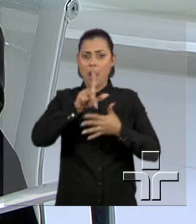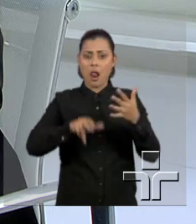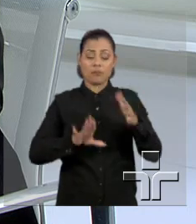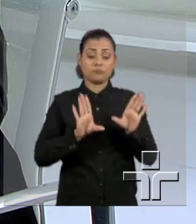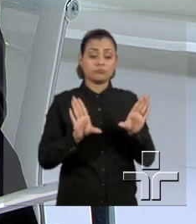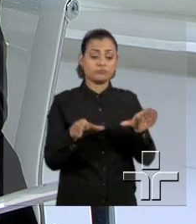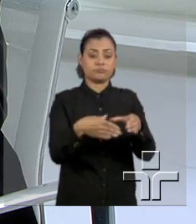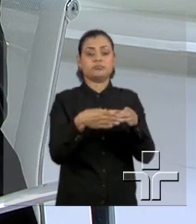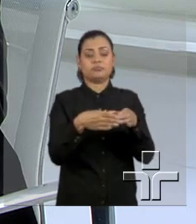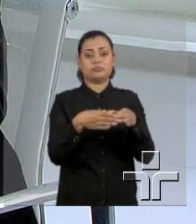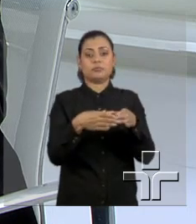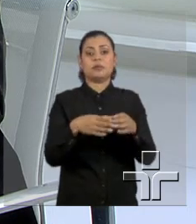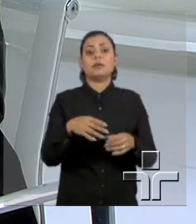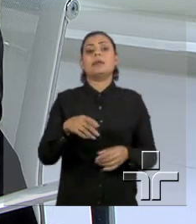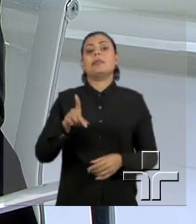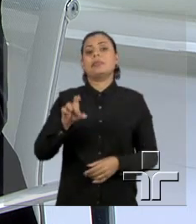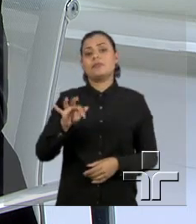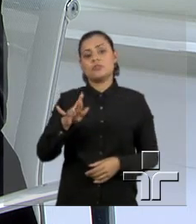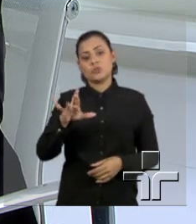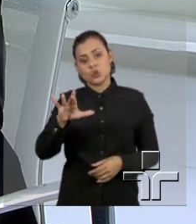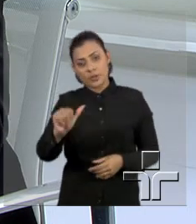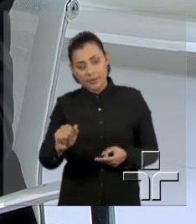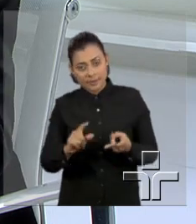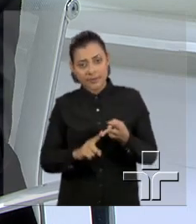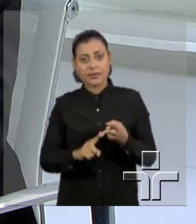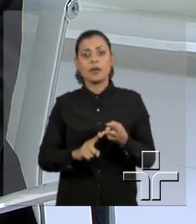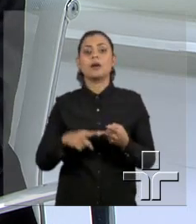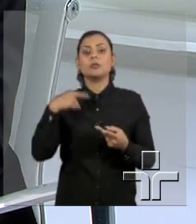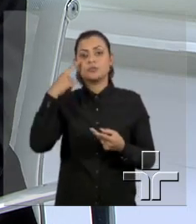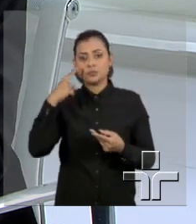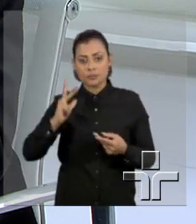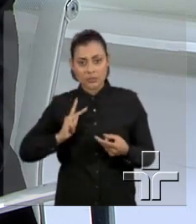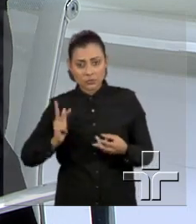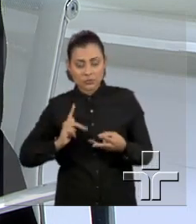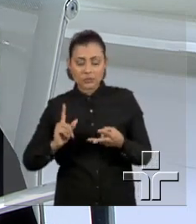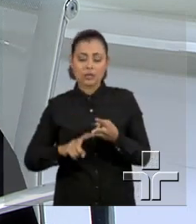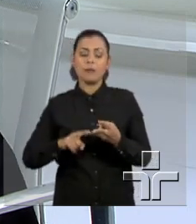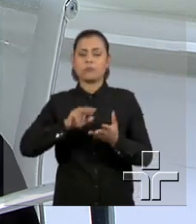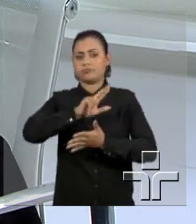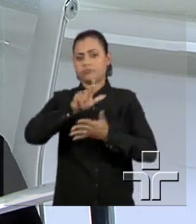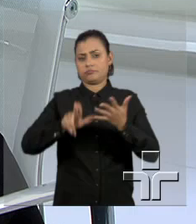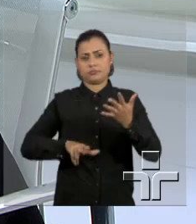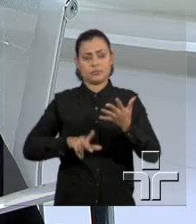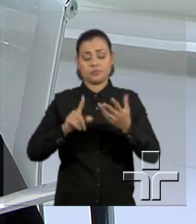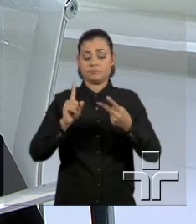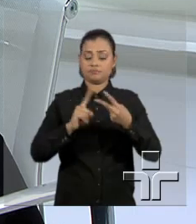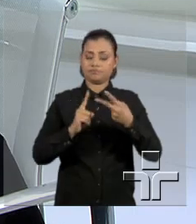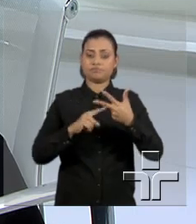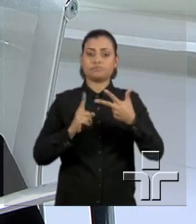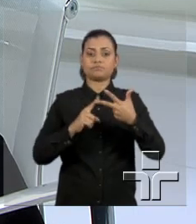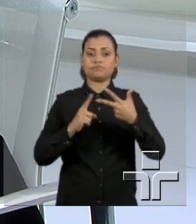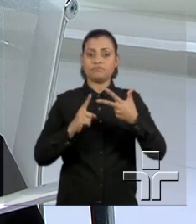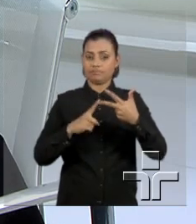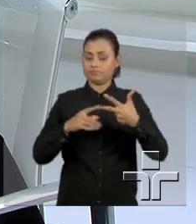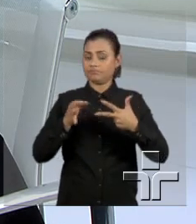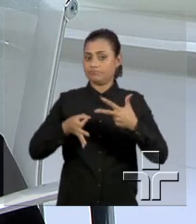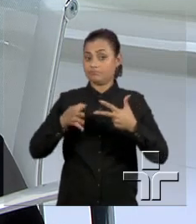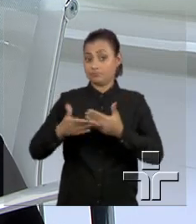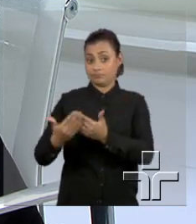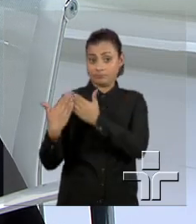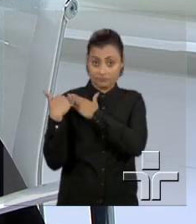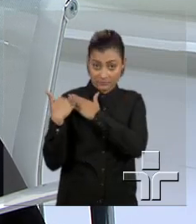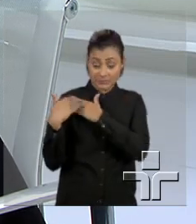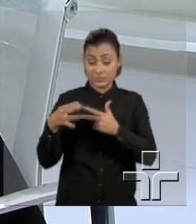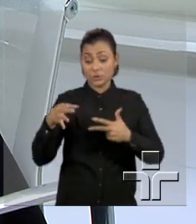medida. Defensoria Pública, Advocacia Pública, Advocacia Privada. No seguinte, quem impulsiona, quem tira o judiciário